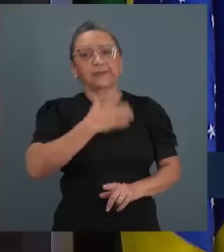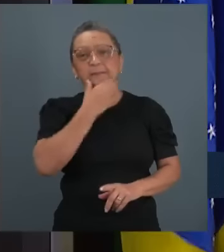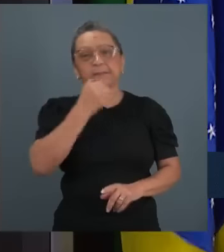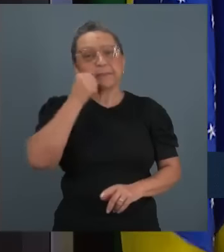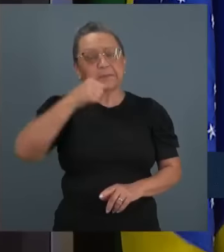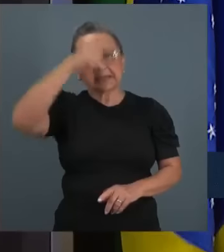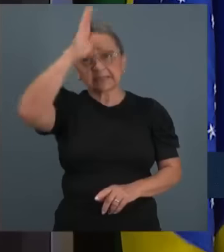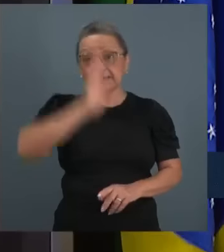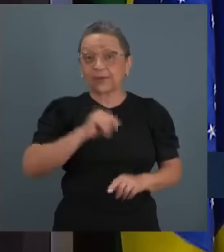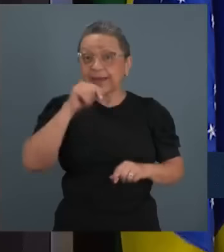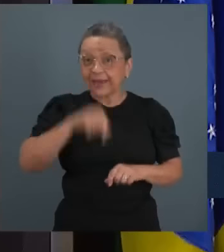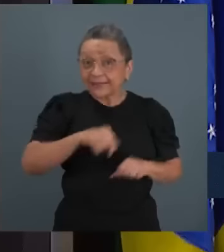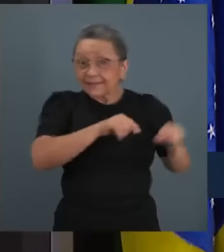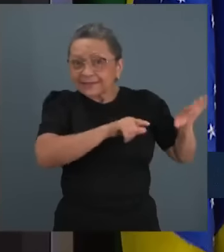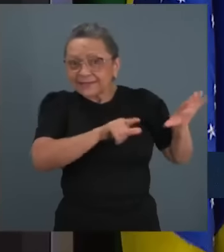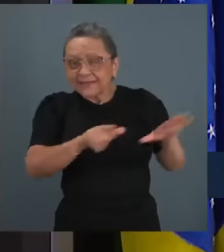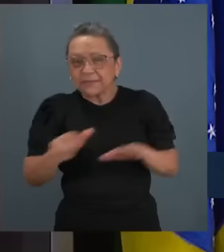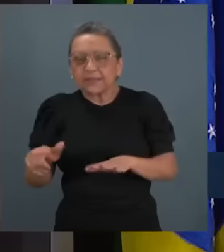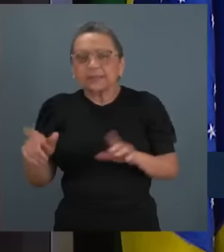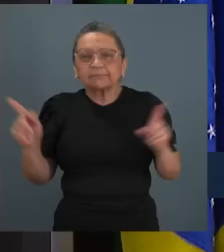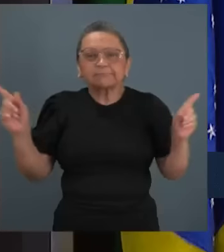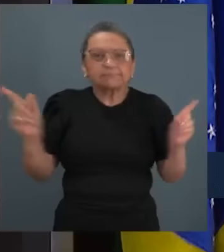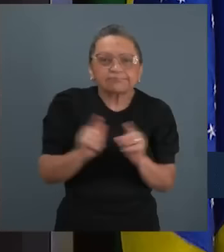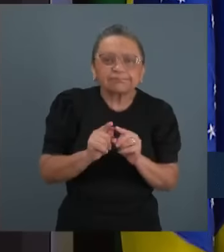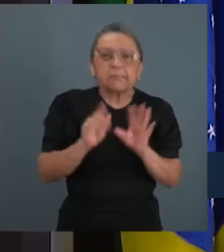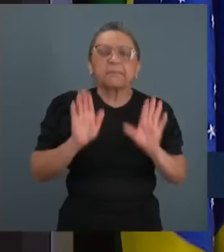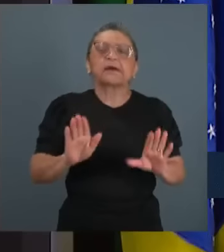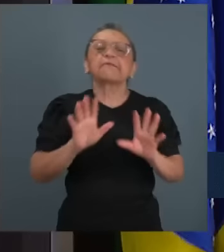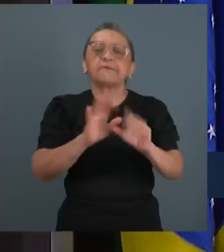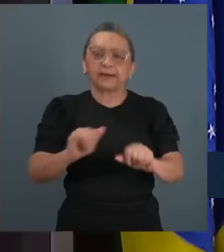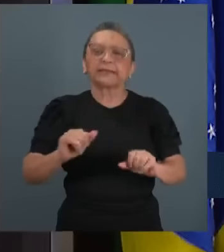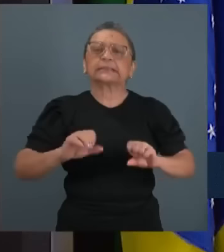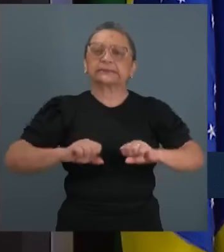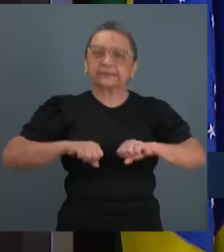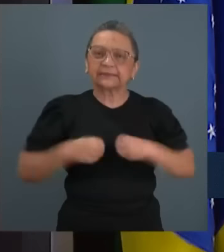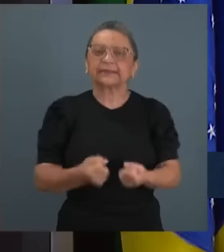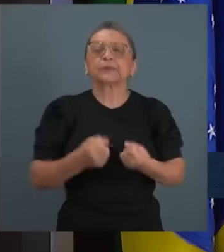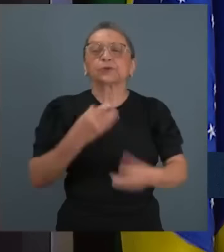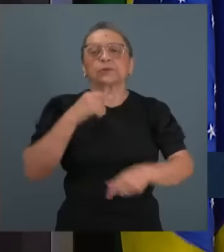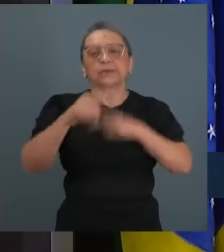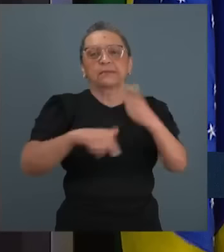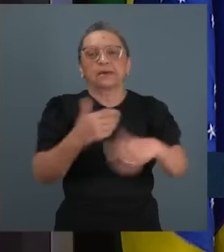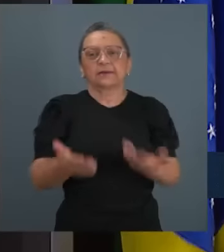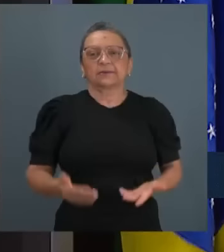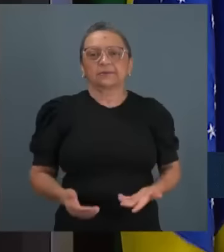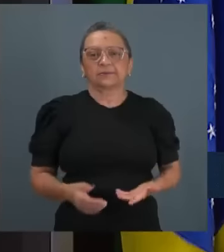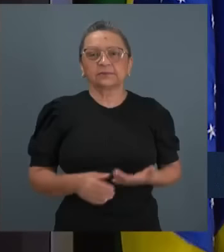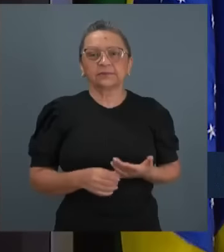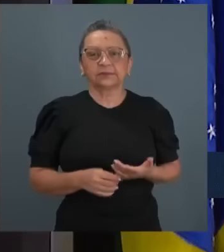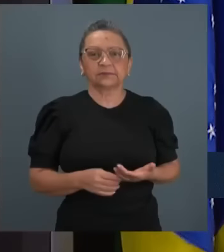brasileiro, uma semana curta, mas que vai ser muito produtiva. E